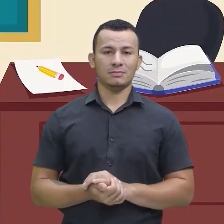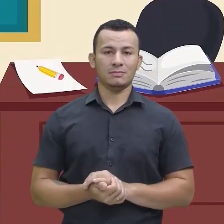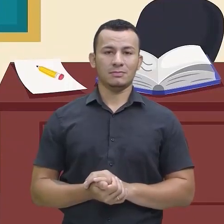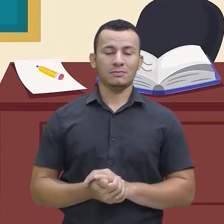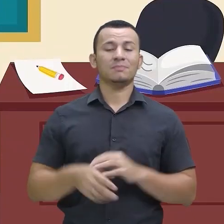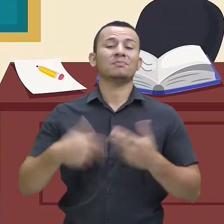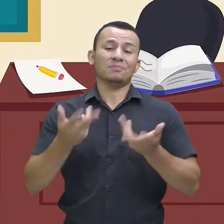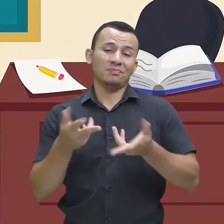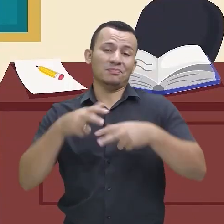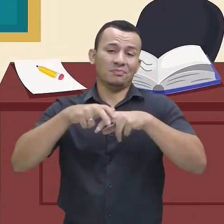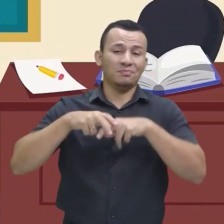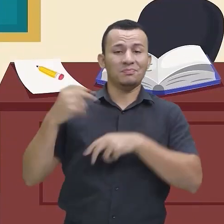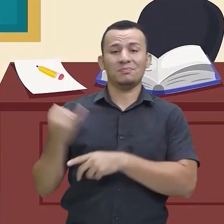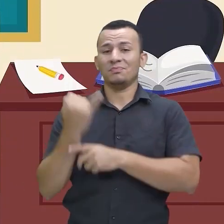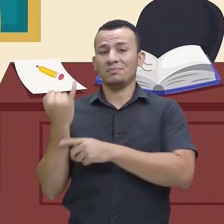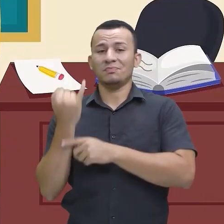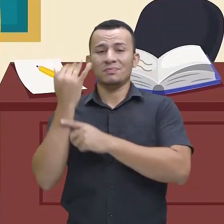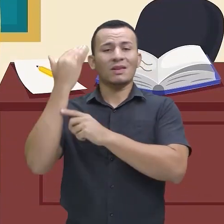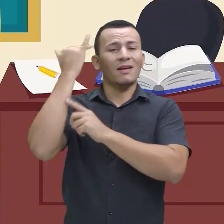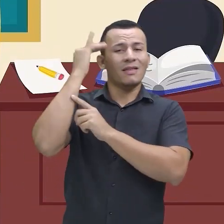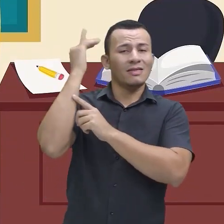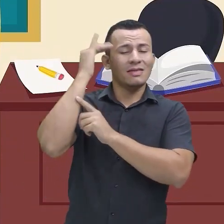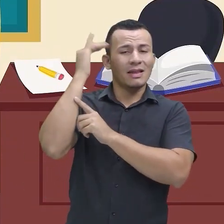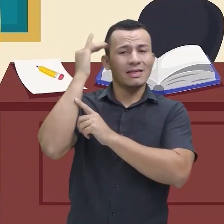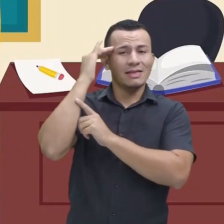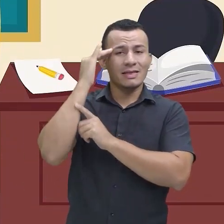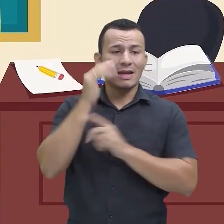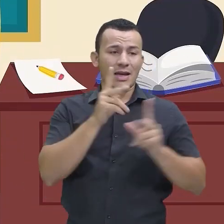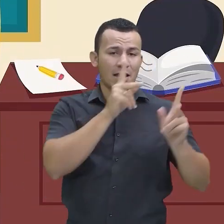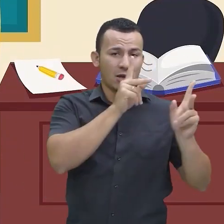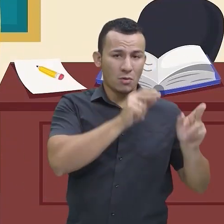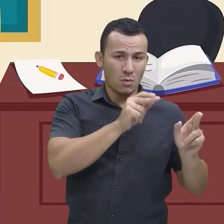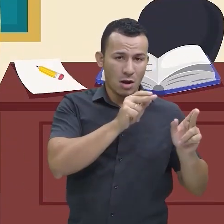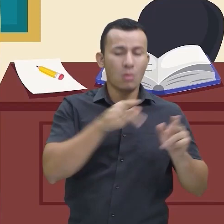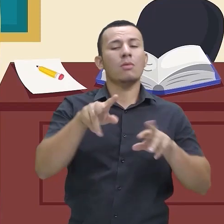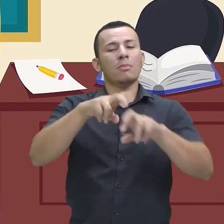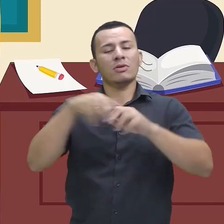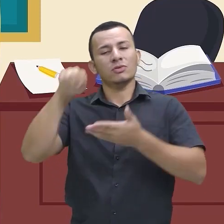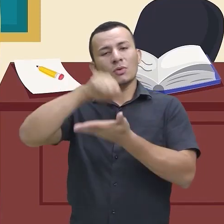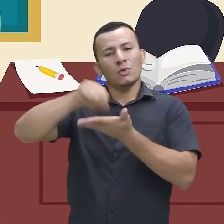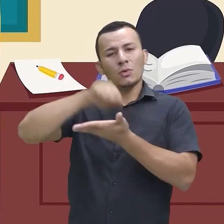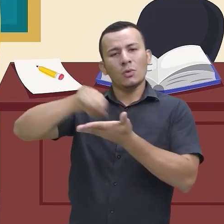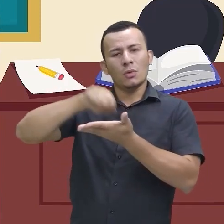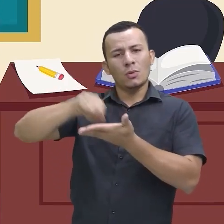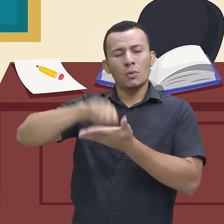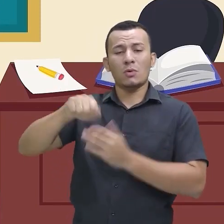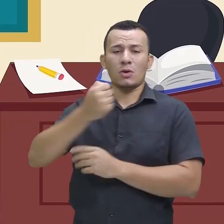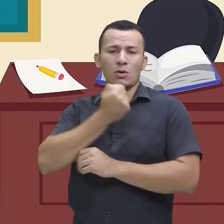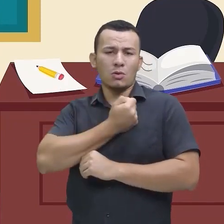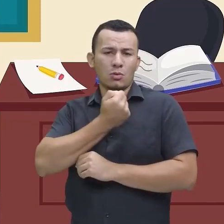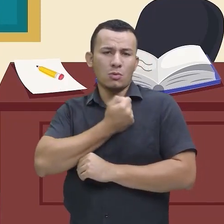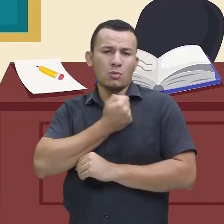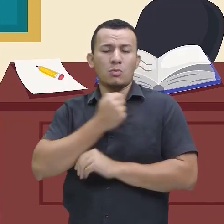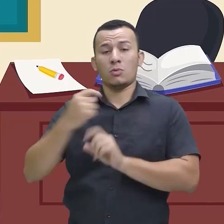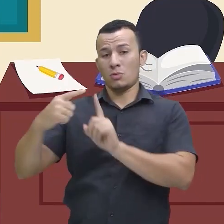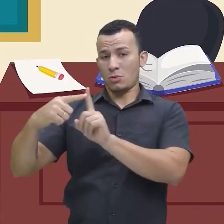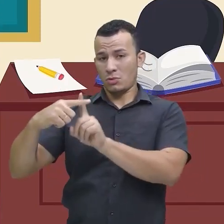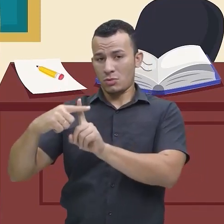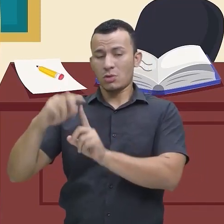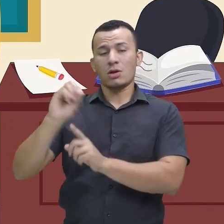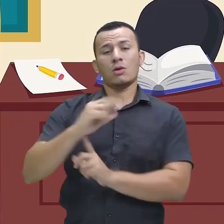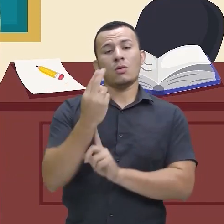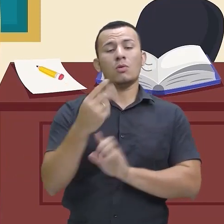Por isso, é importante compreender a ideia de igualdade para escrever diferentes sentenças de adições ou